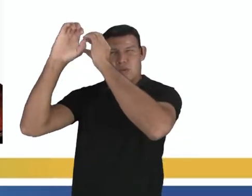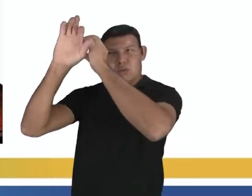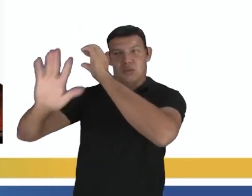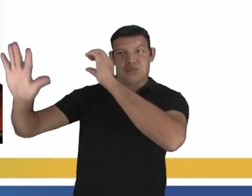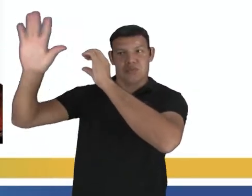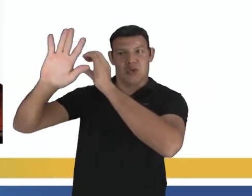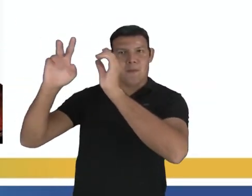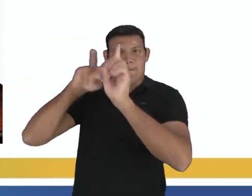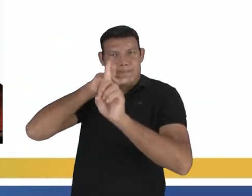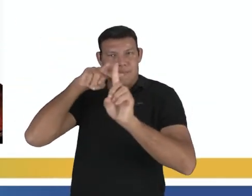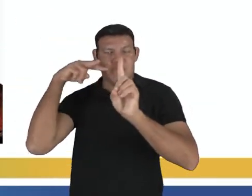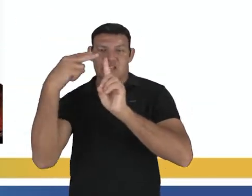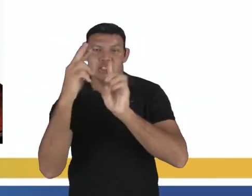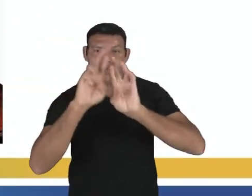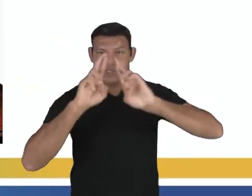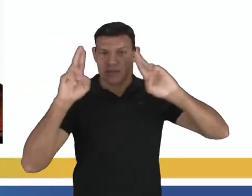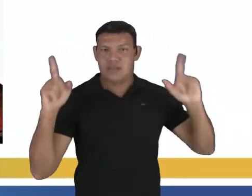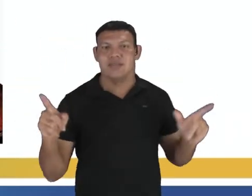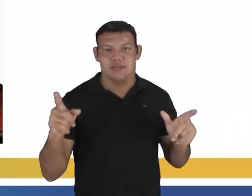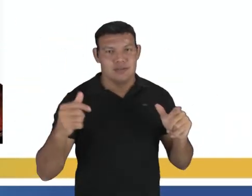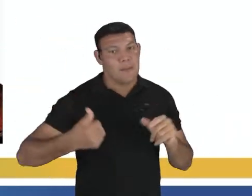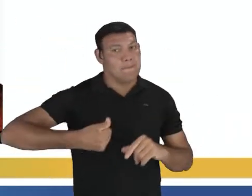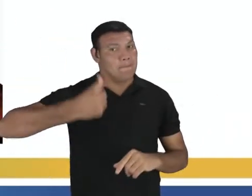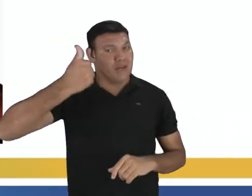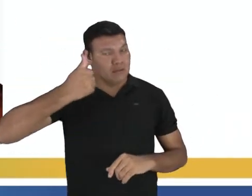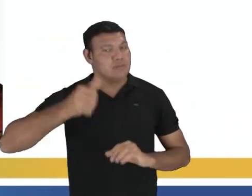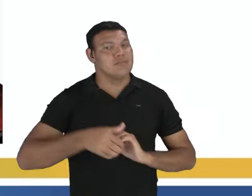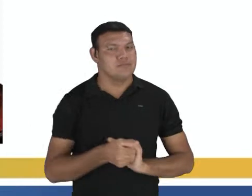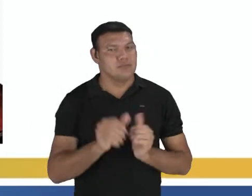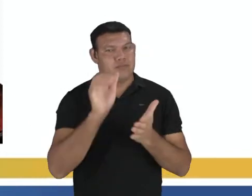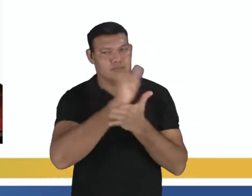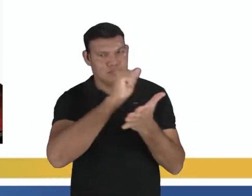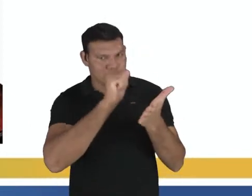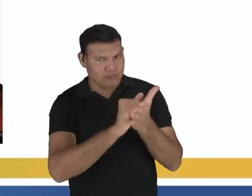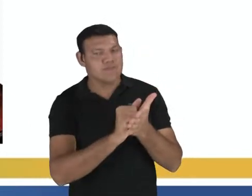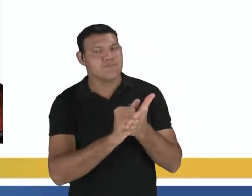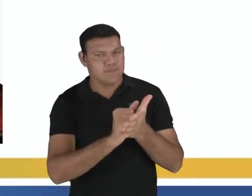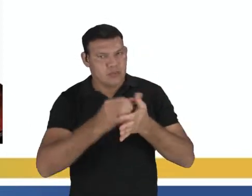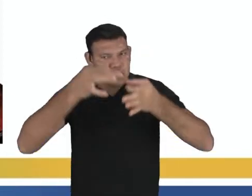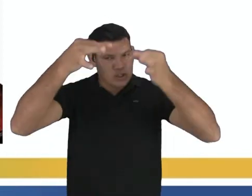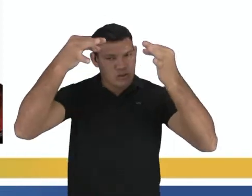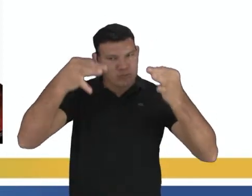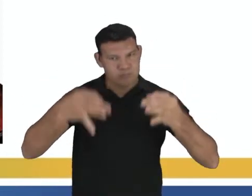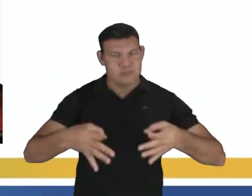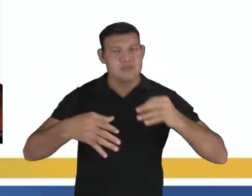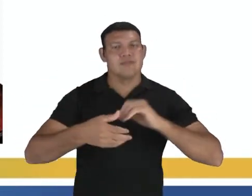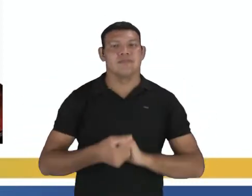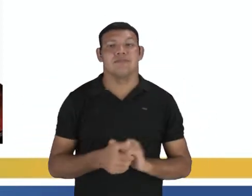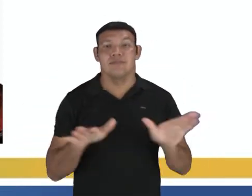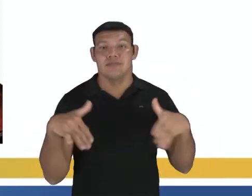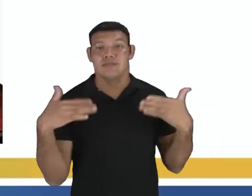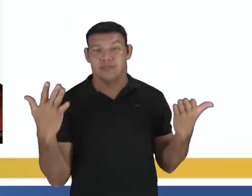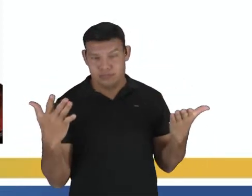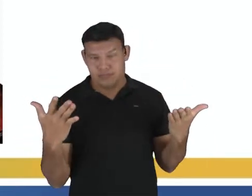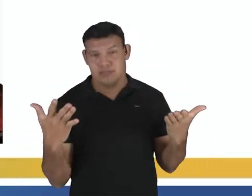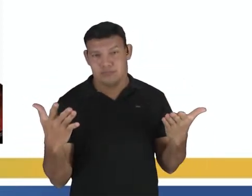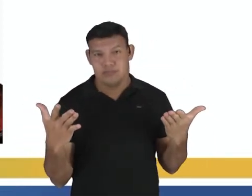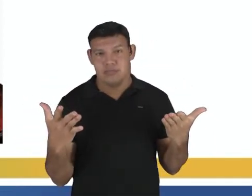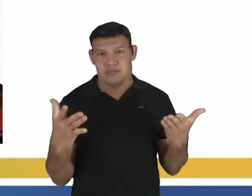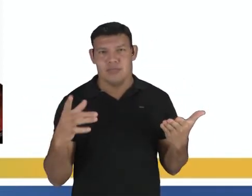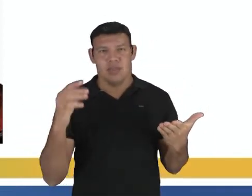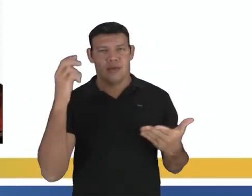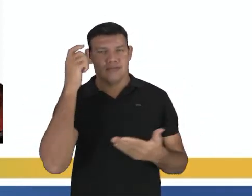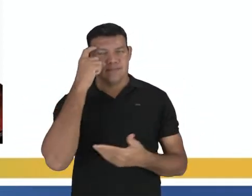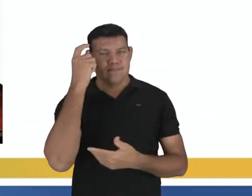né? Mas o mais importante é que ele é o primeiro a trazer esses dados com maior precisão possível. Além disso, ele já tinha